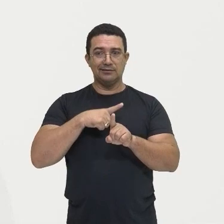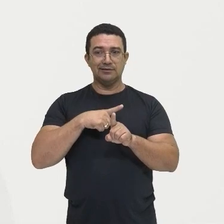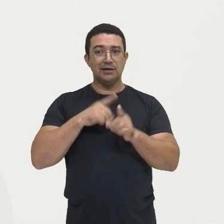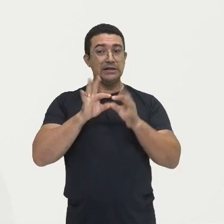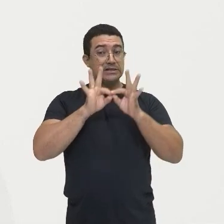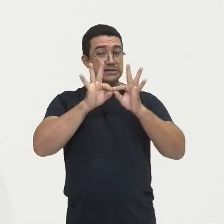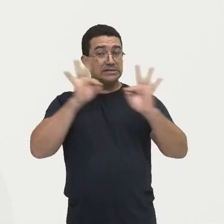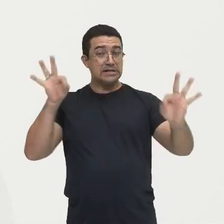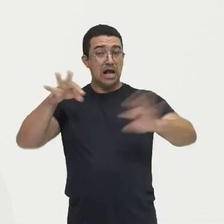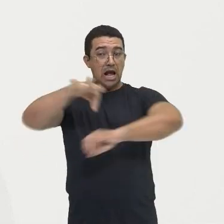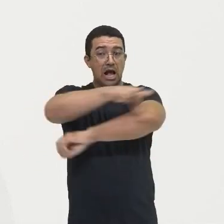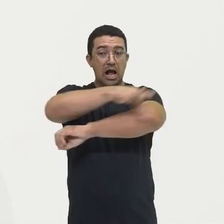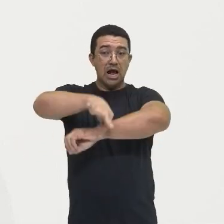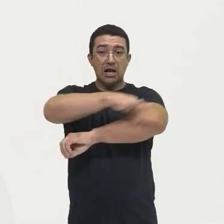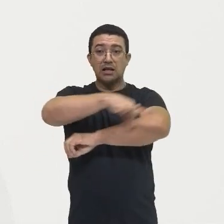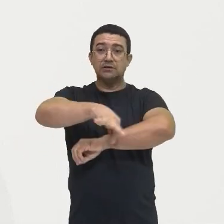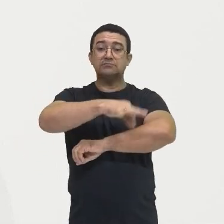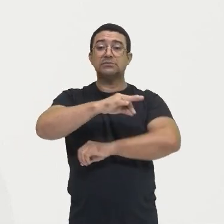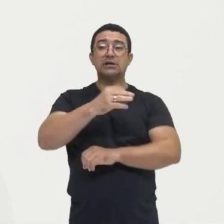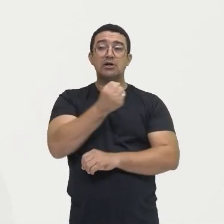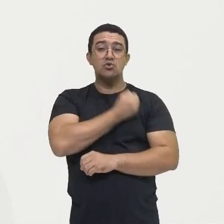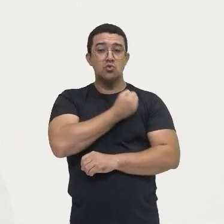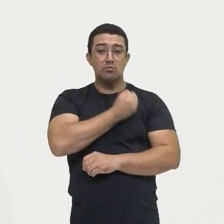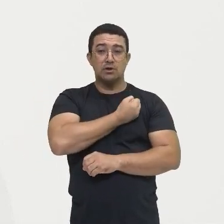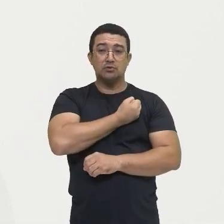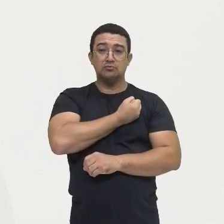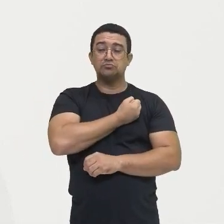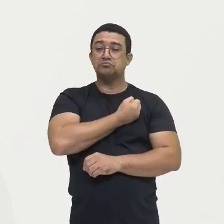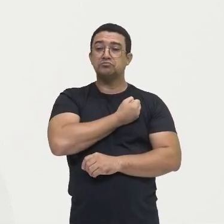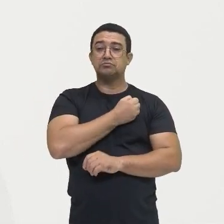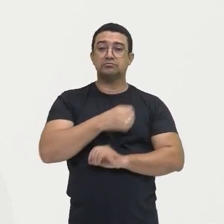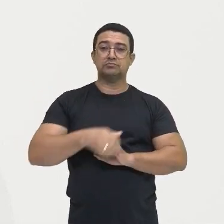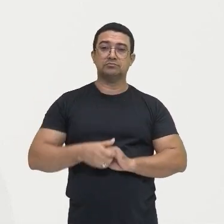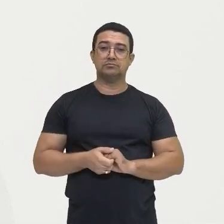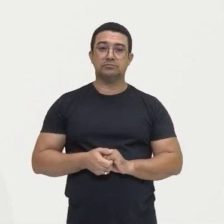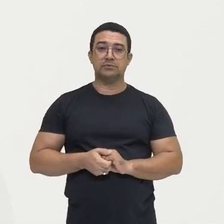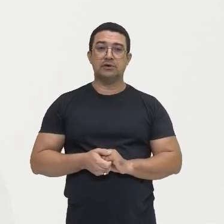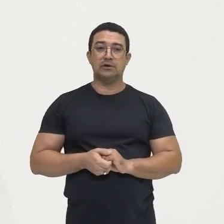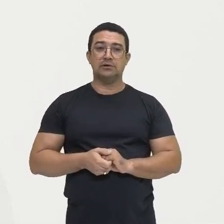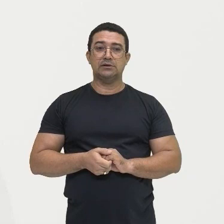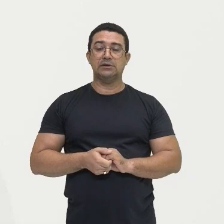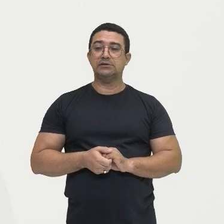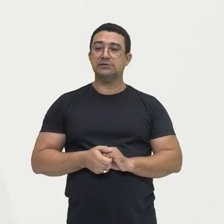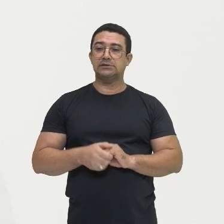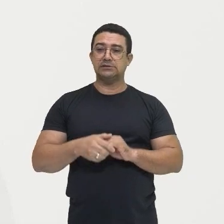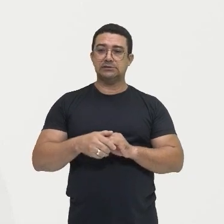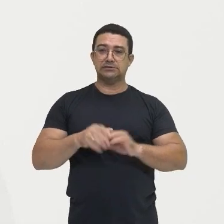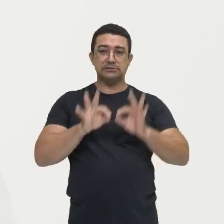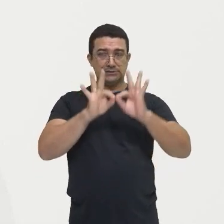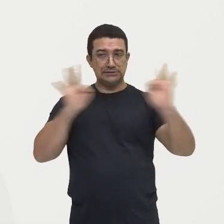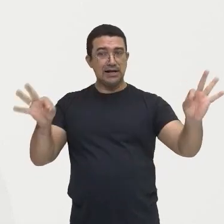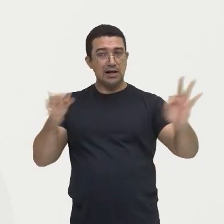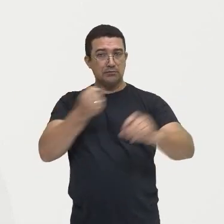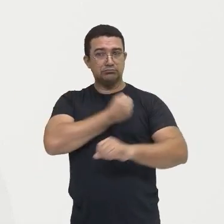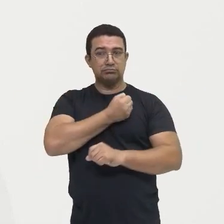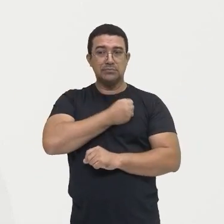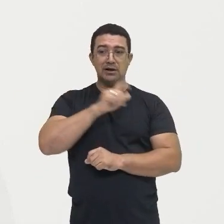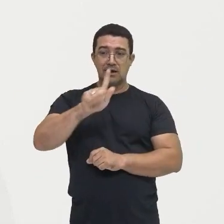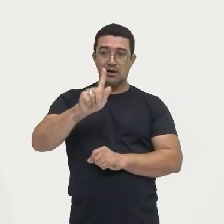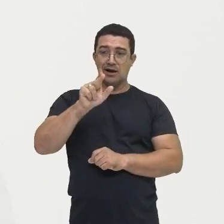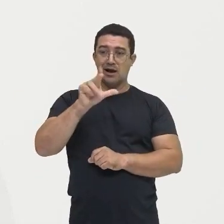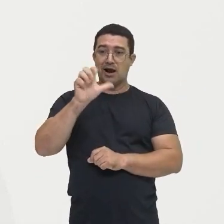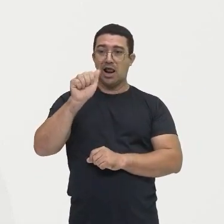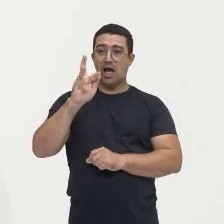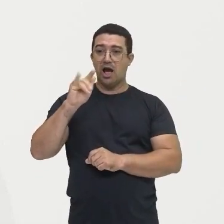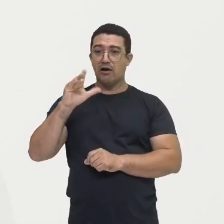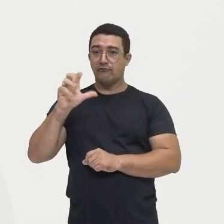dá essa representação da escala numérica, da escala gráfica, perdão, só para a gente compreender, da escala gráfica, só